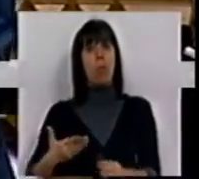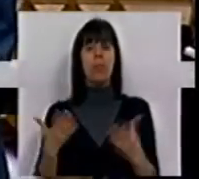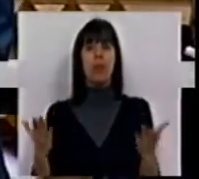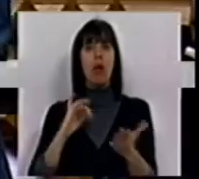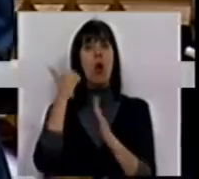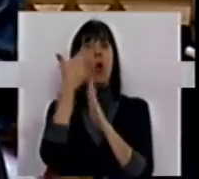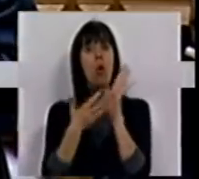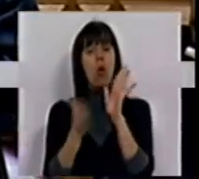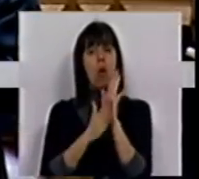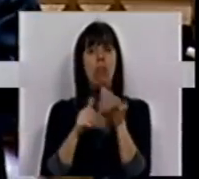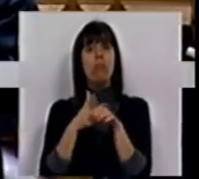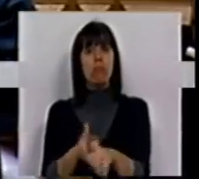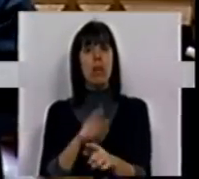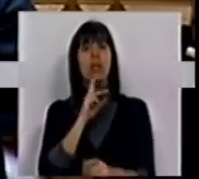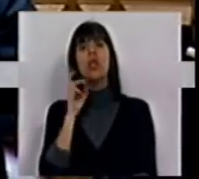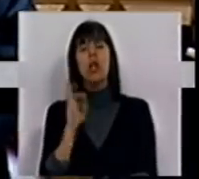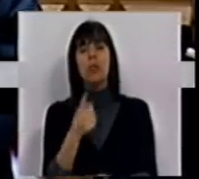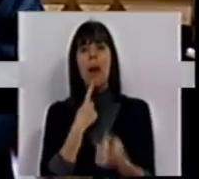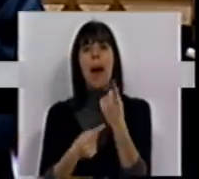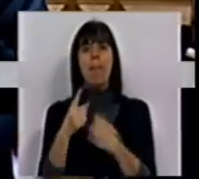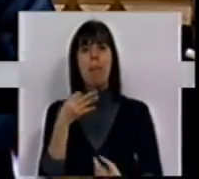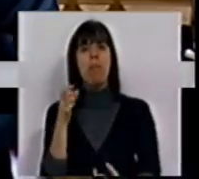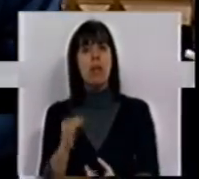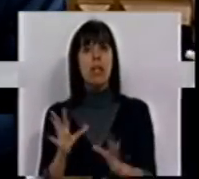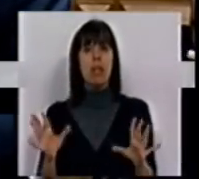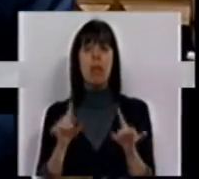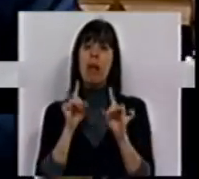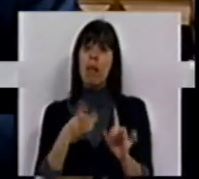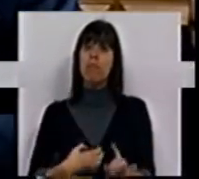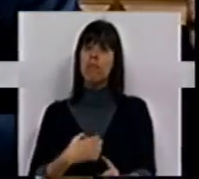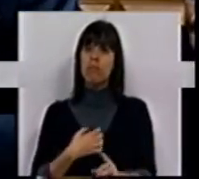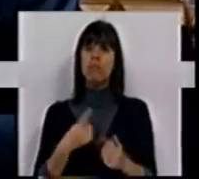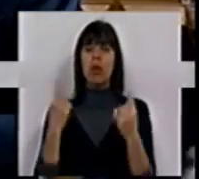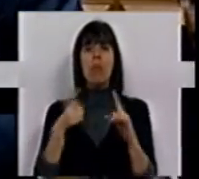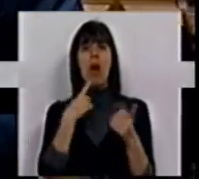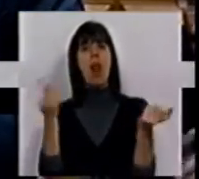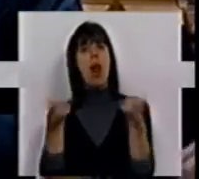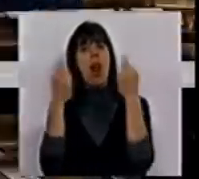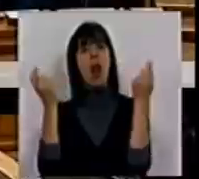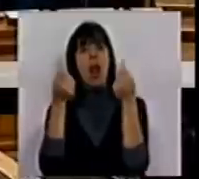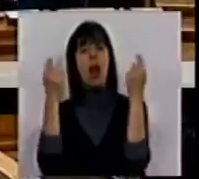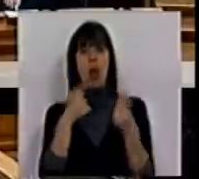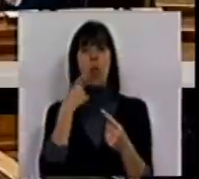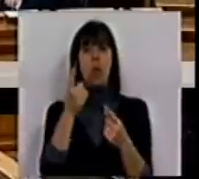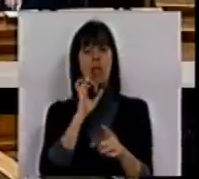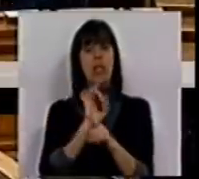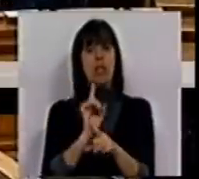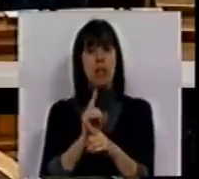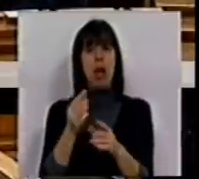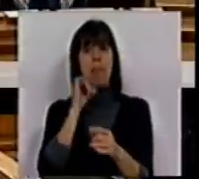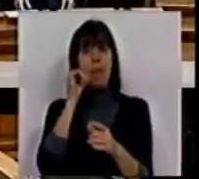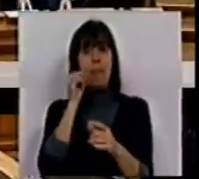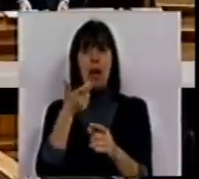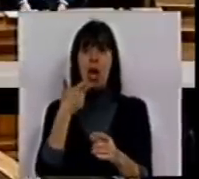direito constitucional e regimental que tinha de responder às perguntas do PCP. Nesse sentido, é mera propaganda aquilo que disse enquanto não